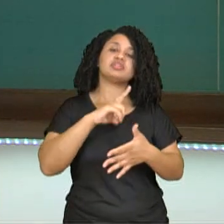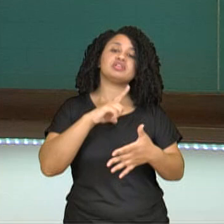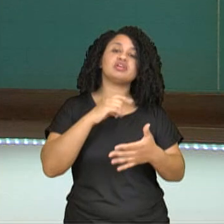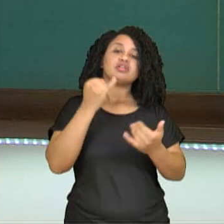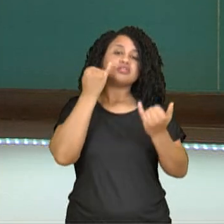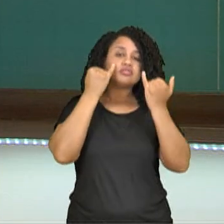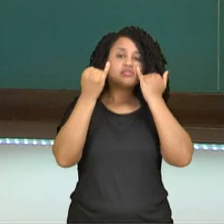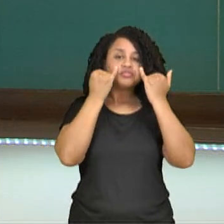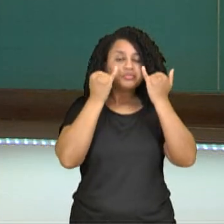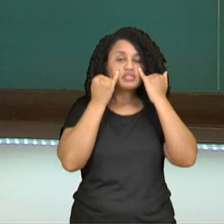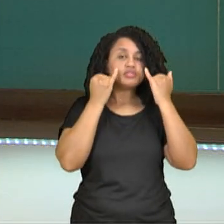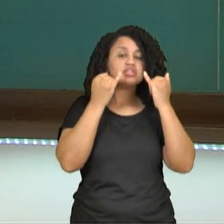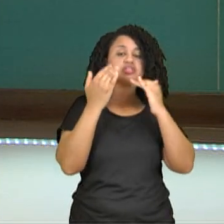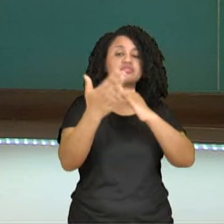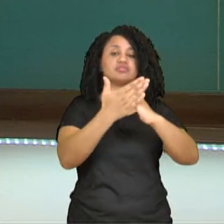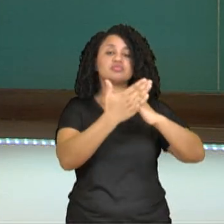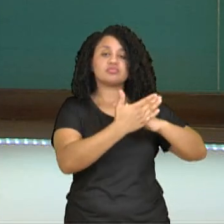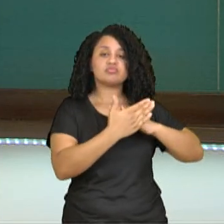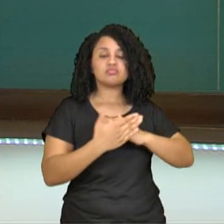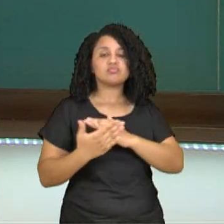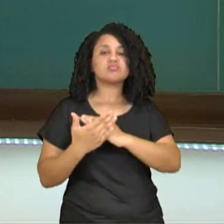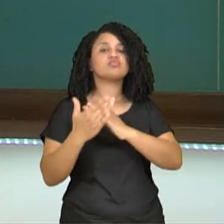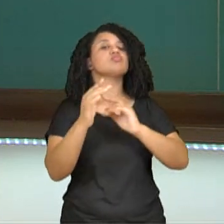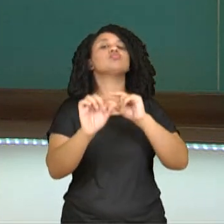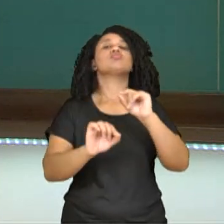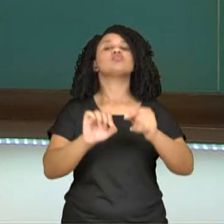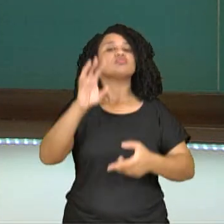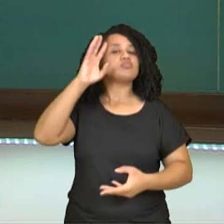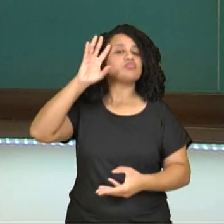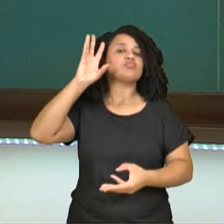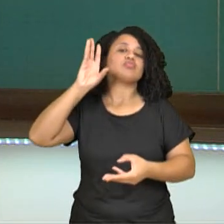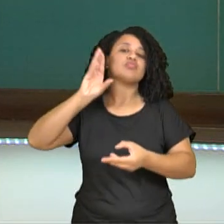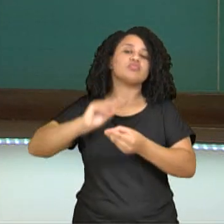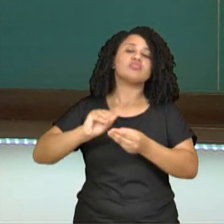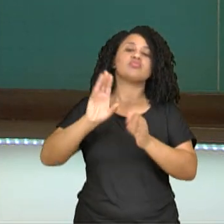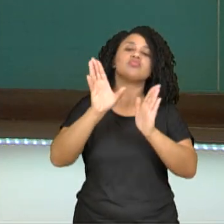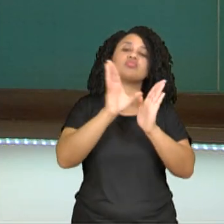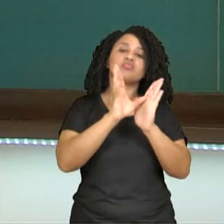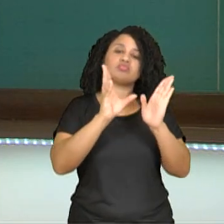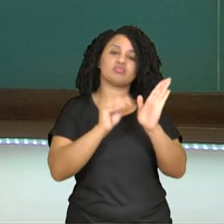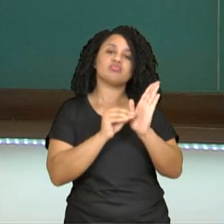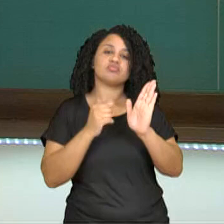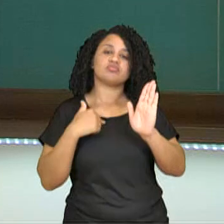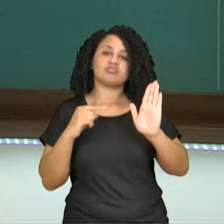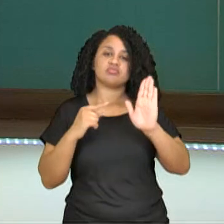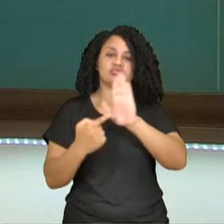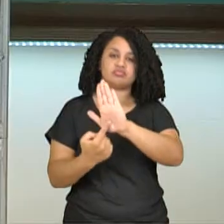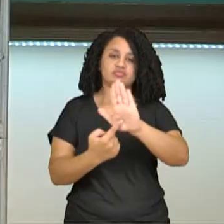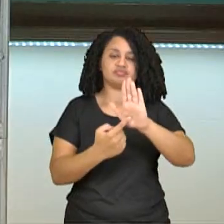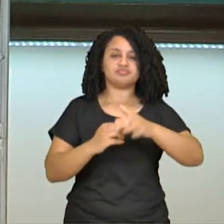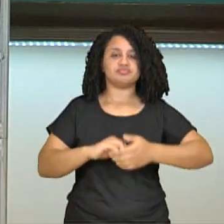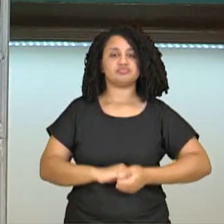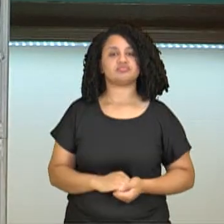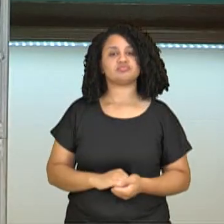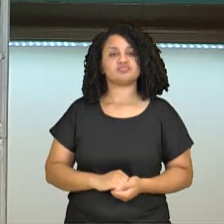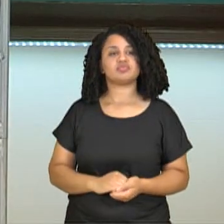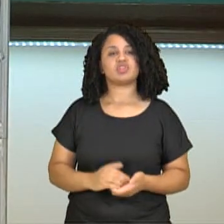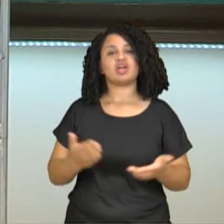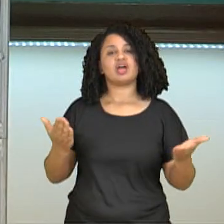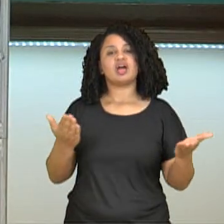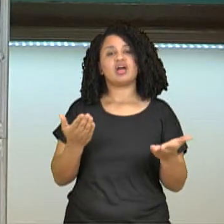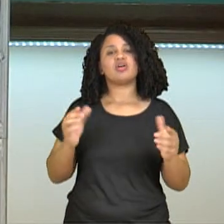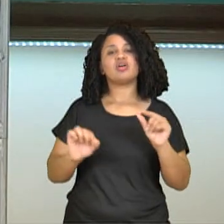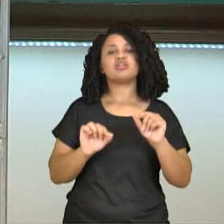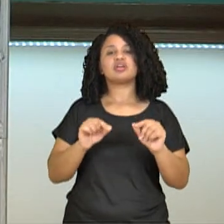que possibilitam para nós uma efetiva compreensão dos conteúdos ali apresentados. Agora, nós vamos para o